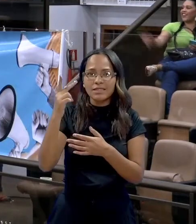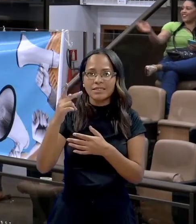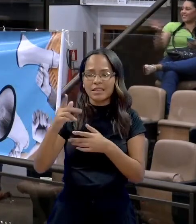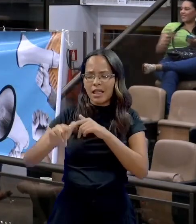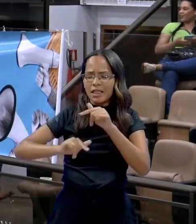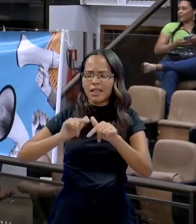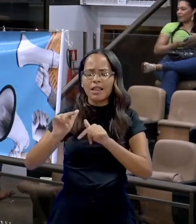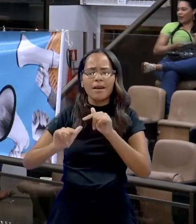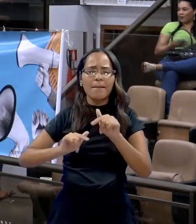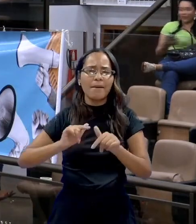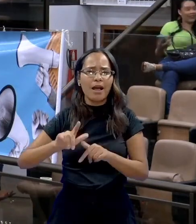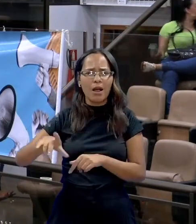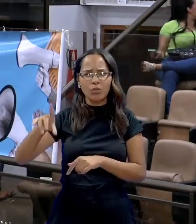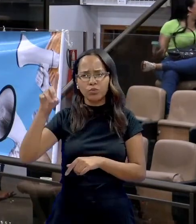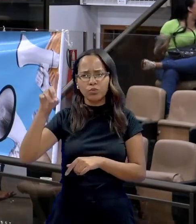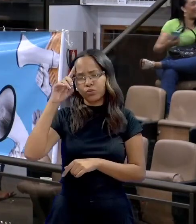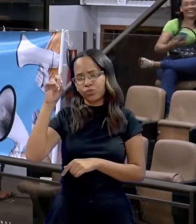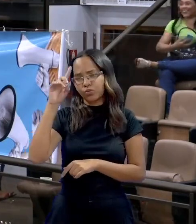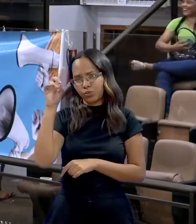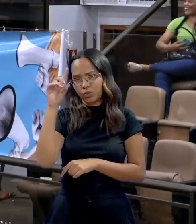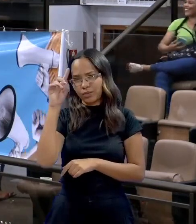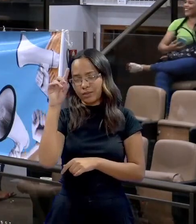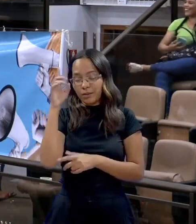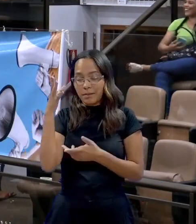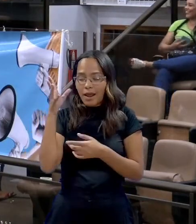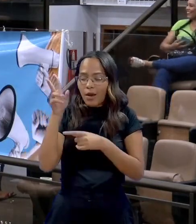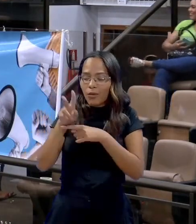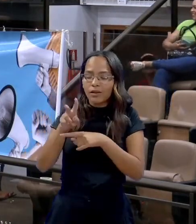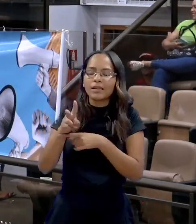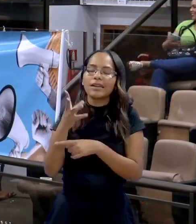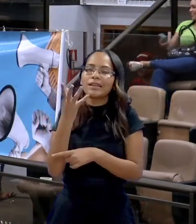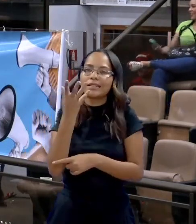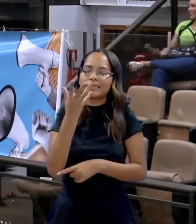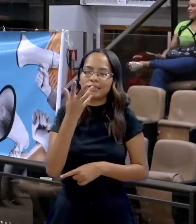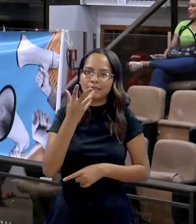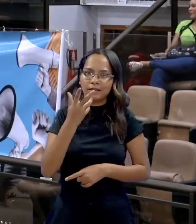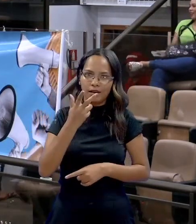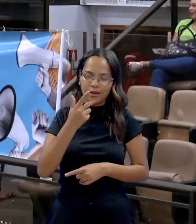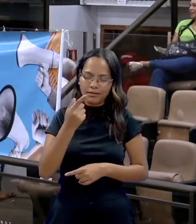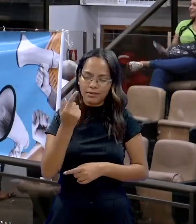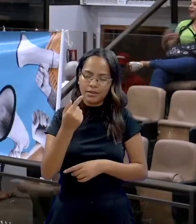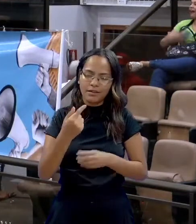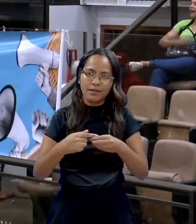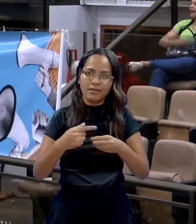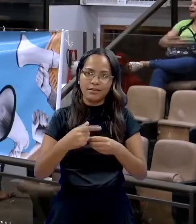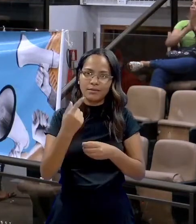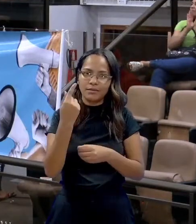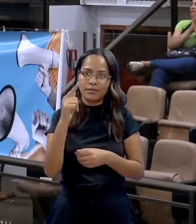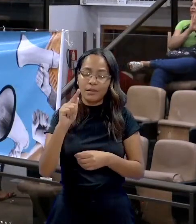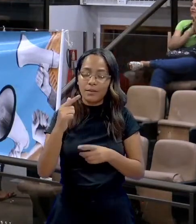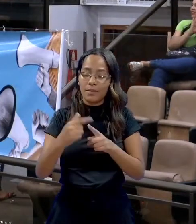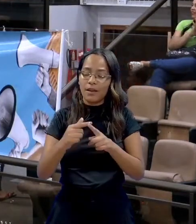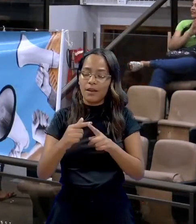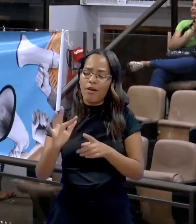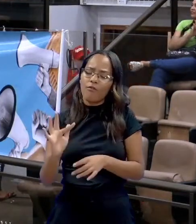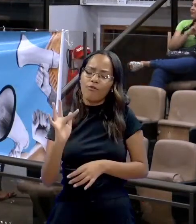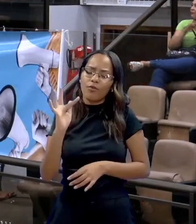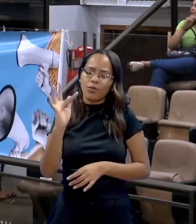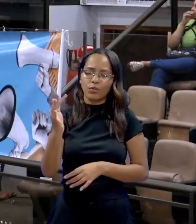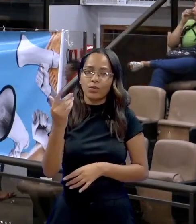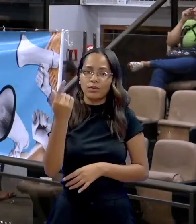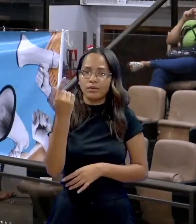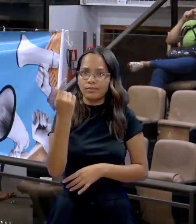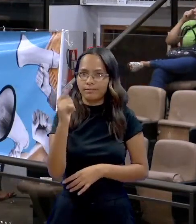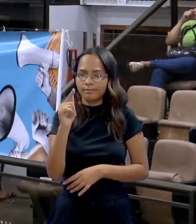cuidar do que nós temos de mais precioso nessa cidade, que são as nossas crianças, o futuro de Goiânia.